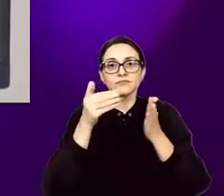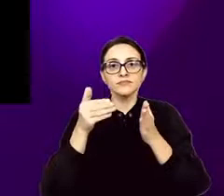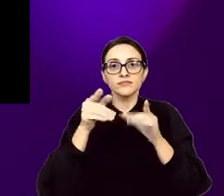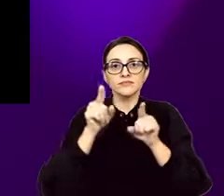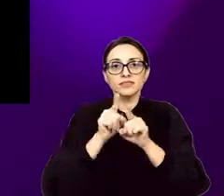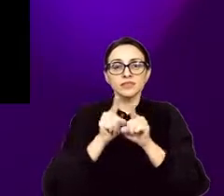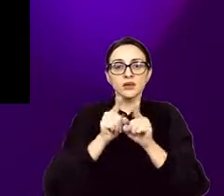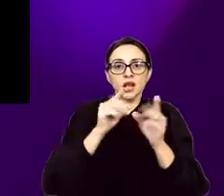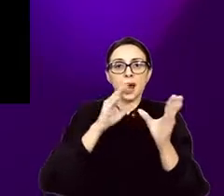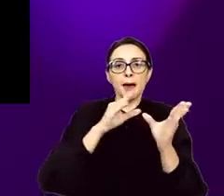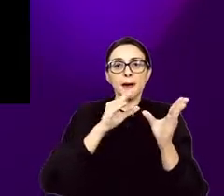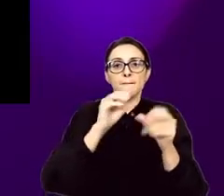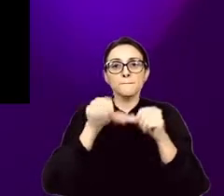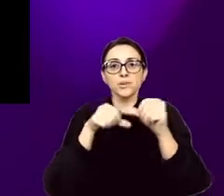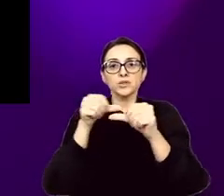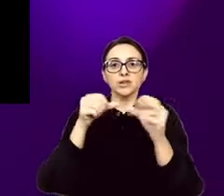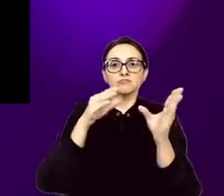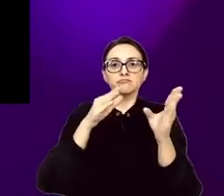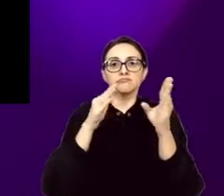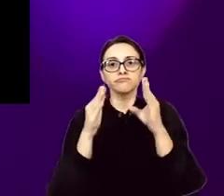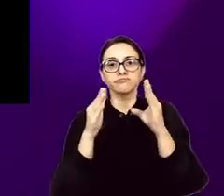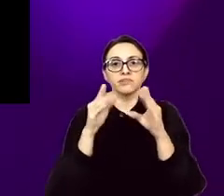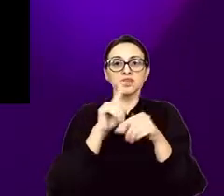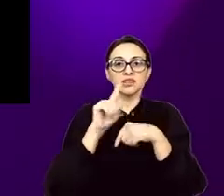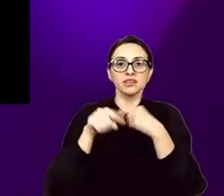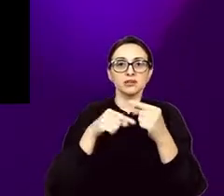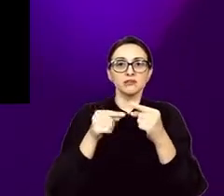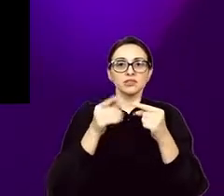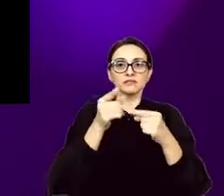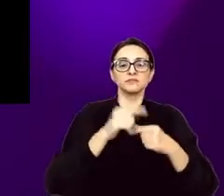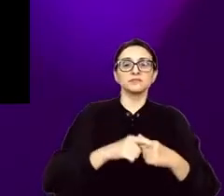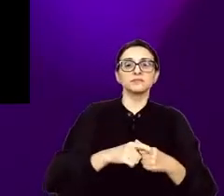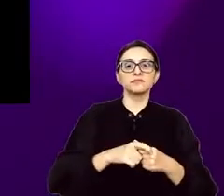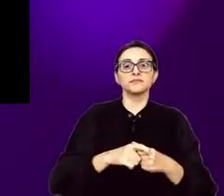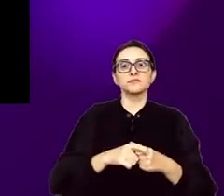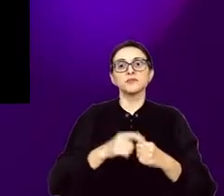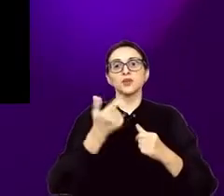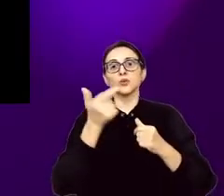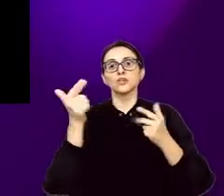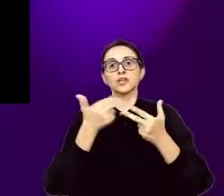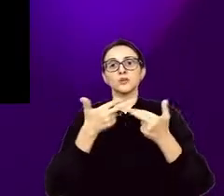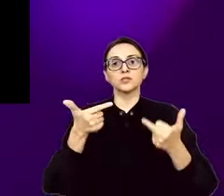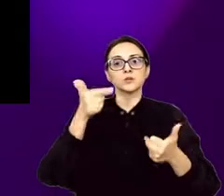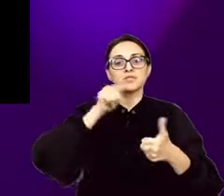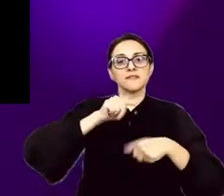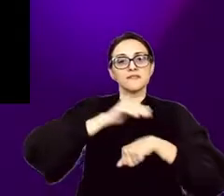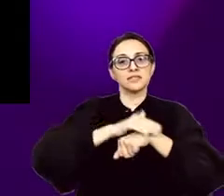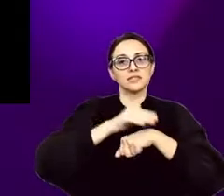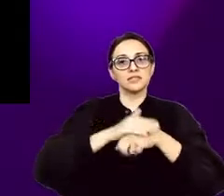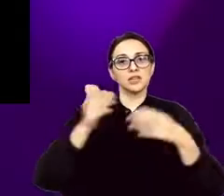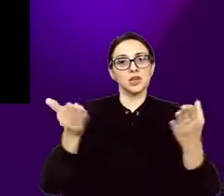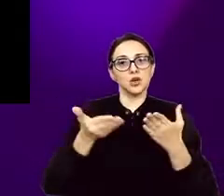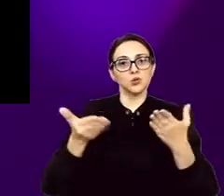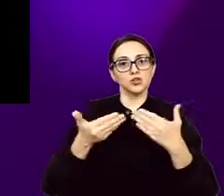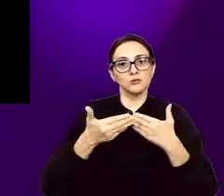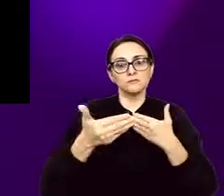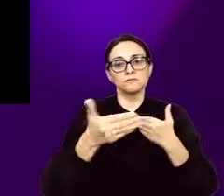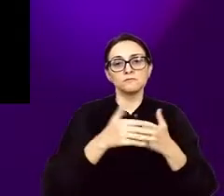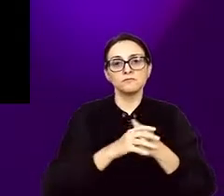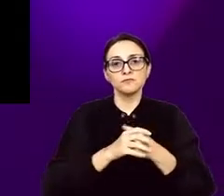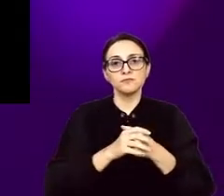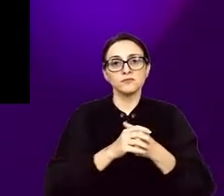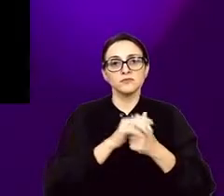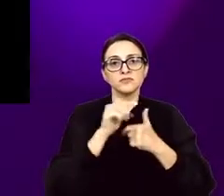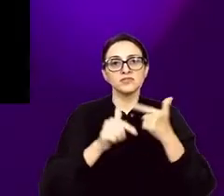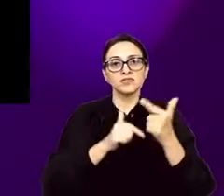mudando a inclinação dele, né? E depois a versão. Uma outra coisa que a gente consegue fazer hoje com o software 4.0, né, é trabalhar o